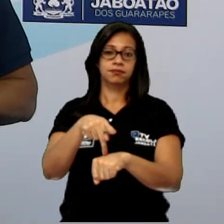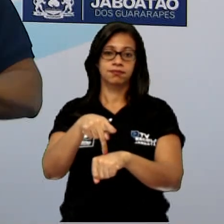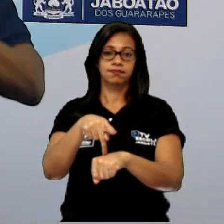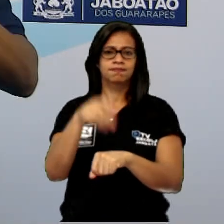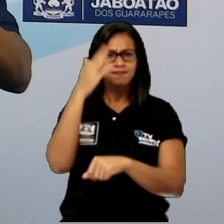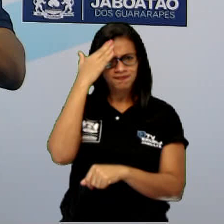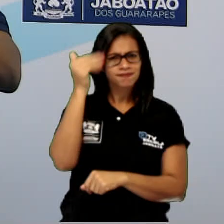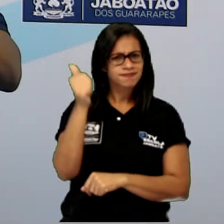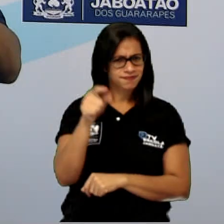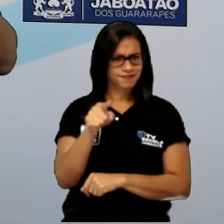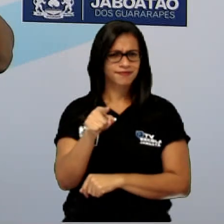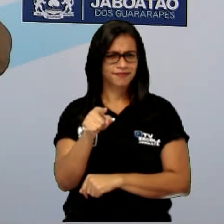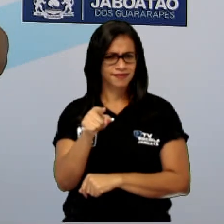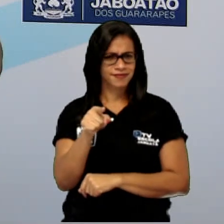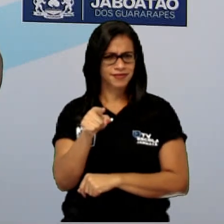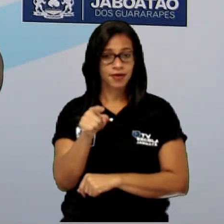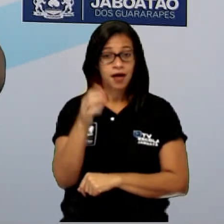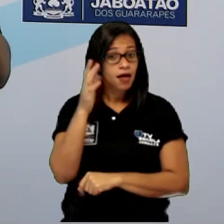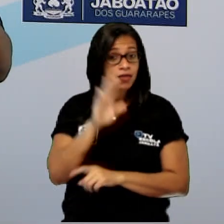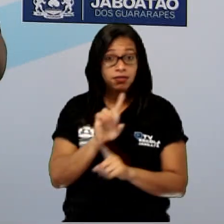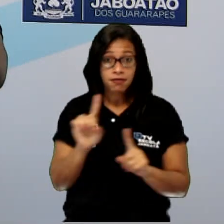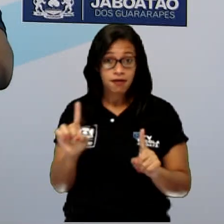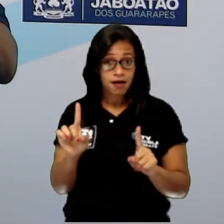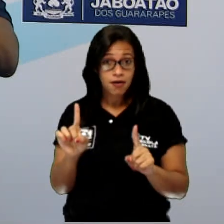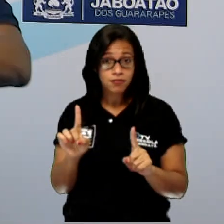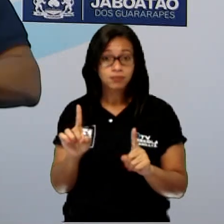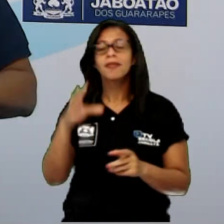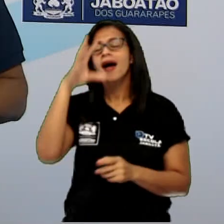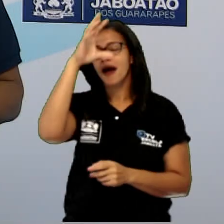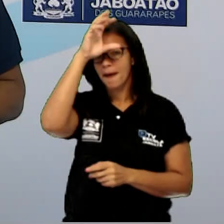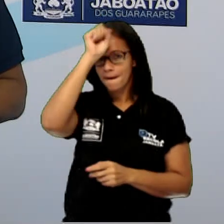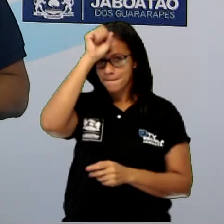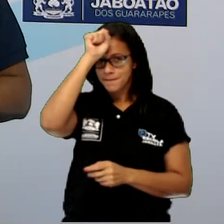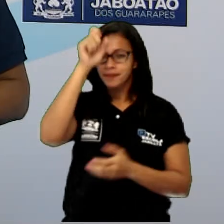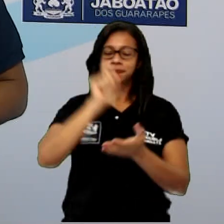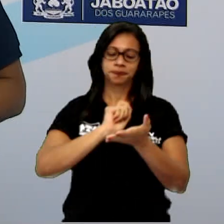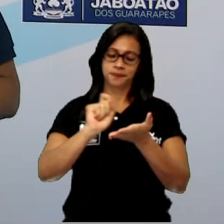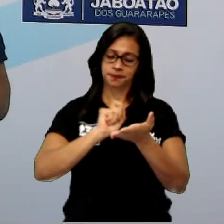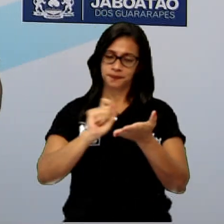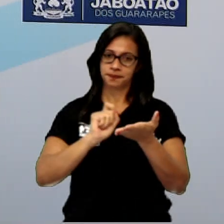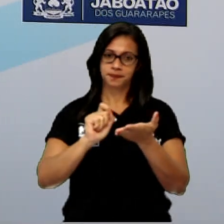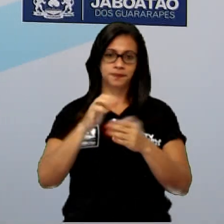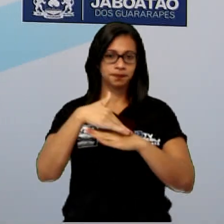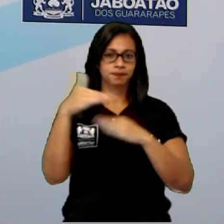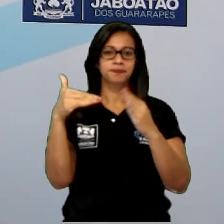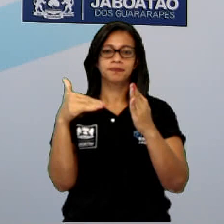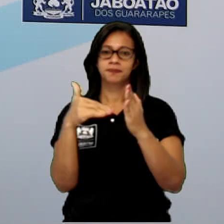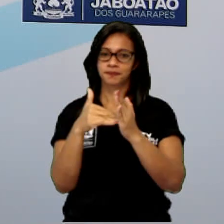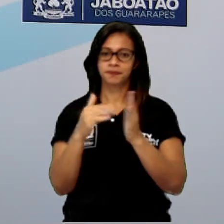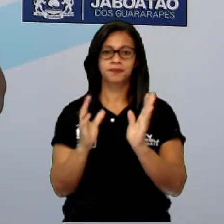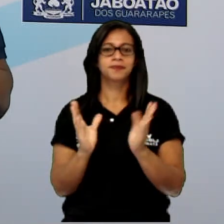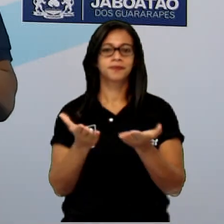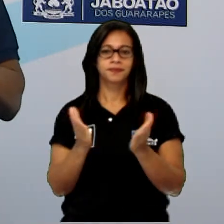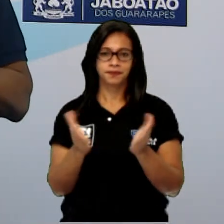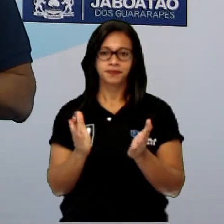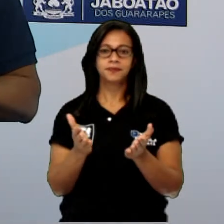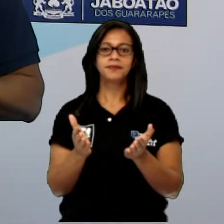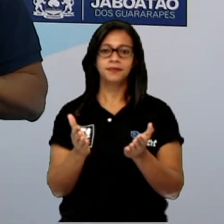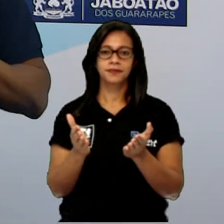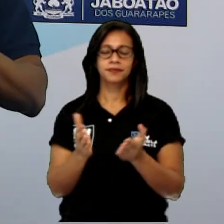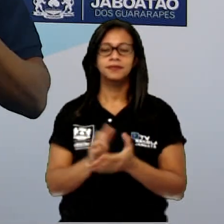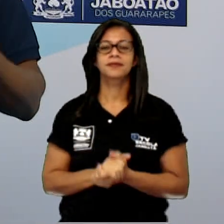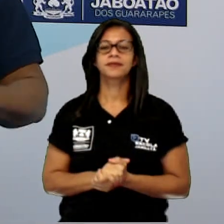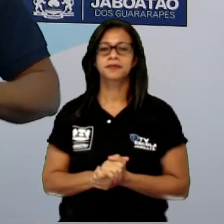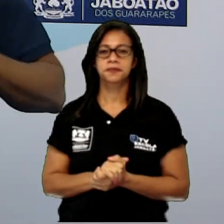não sabia, aprenda e anote tudo o que for falado na aula de hoje. Vamos conhecer um pouco